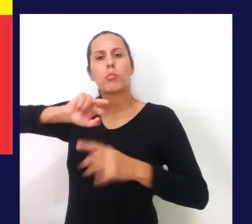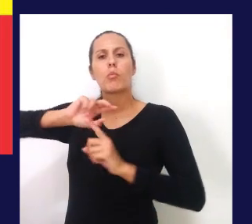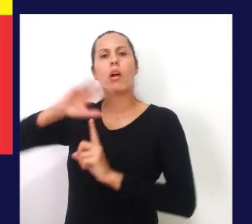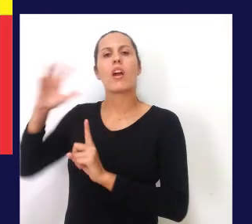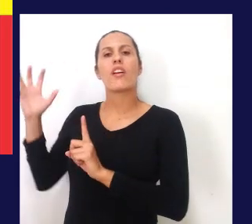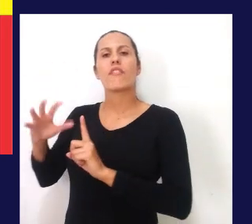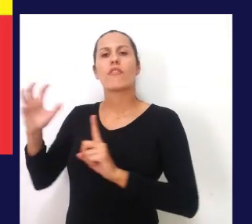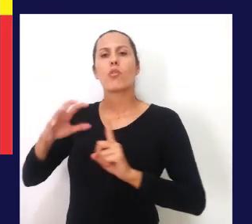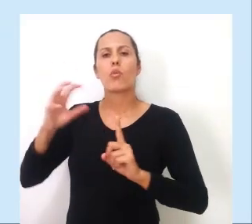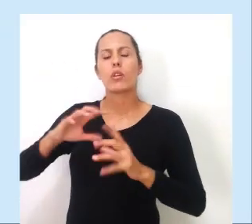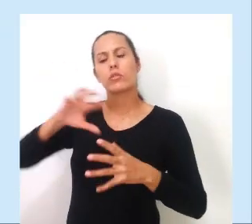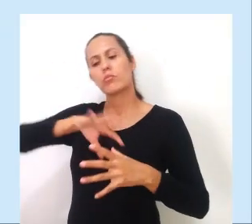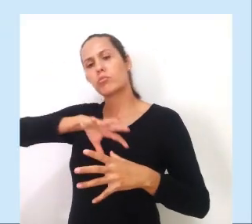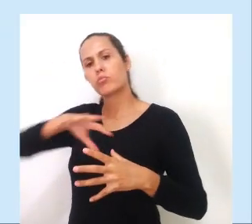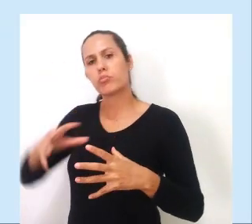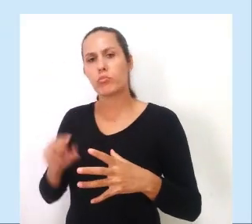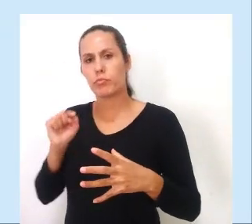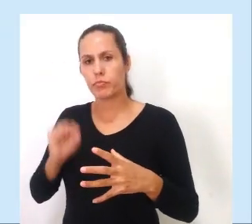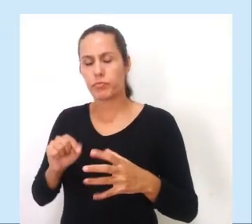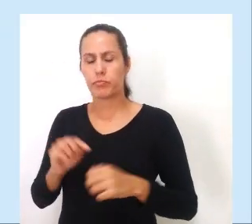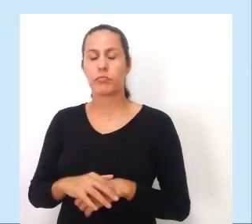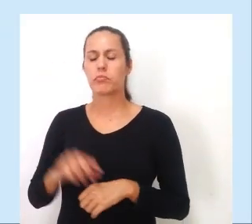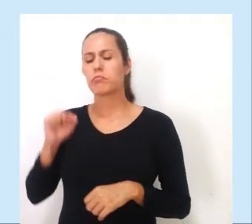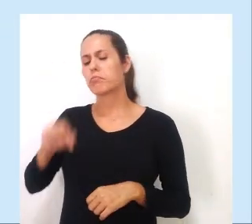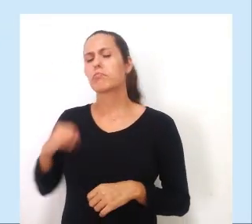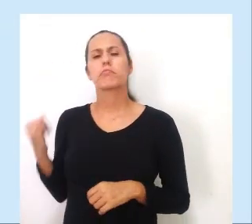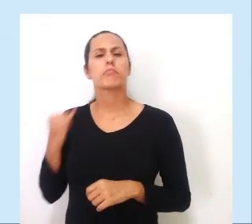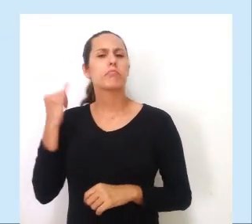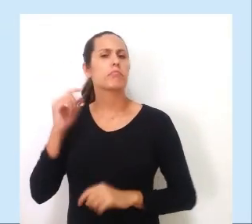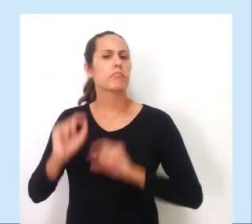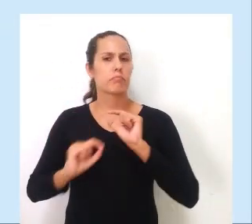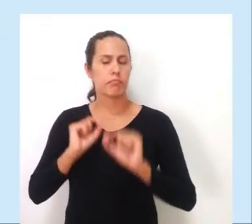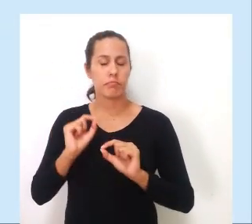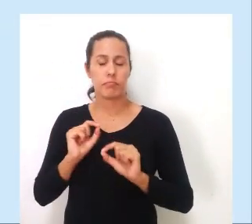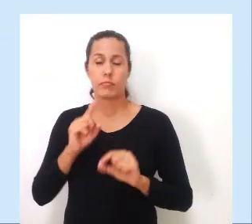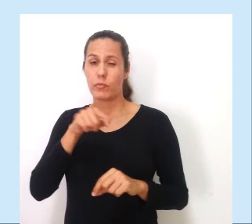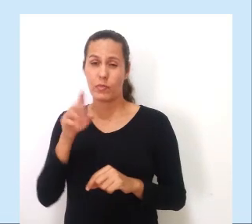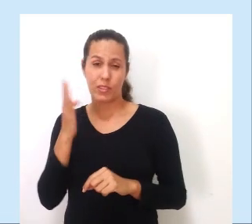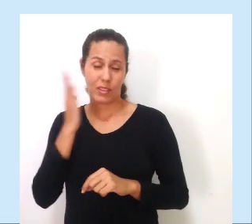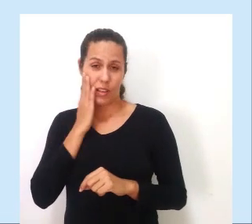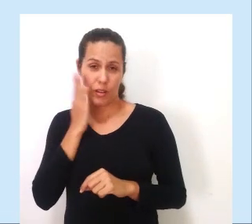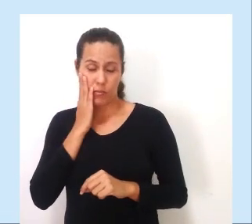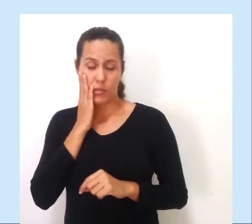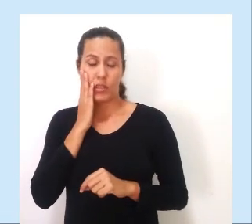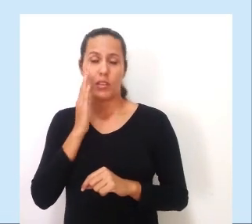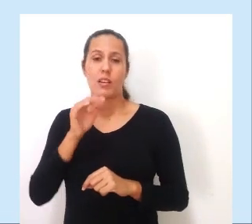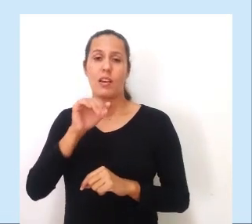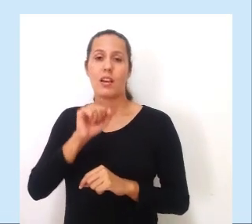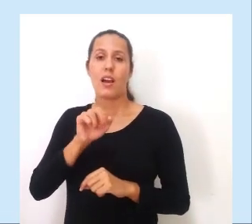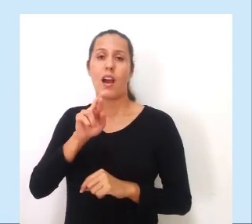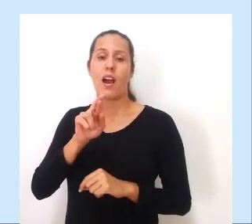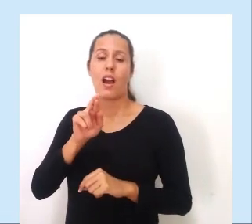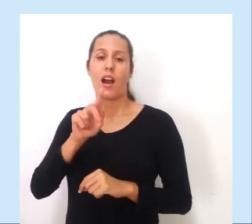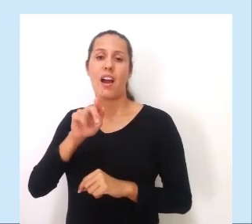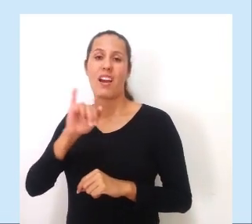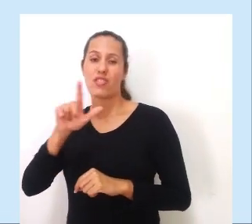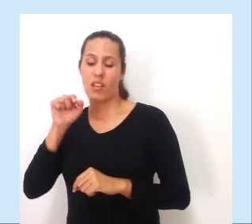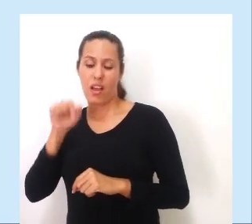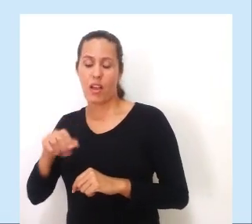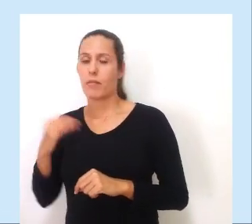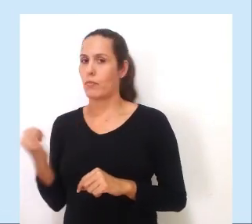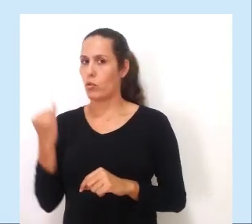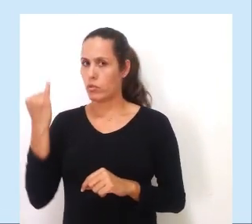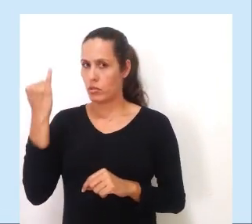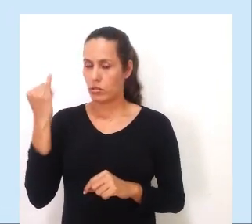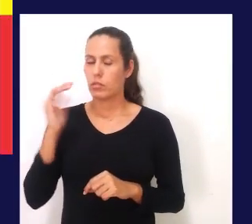são diversos. A importância da argila. Você sabe que a argila ela tem uma grande